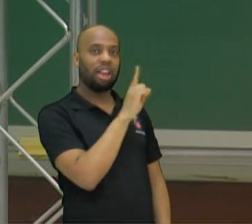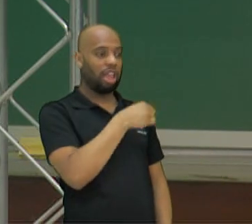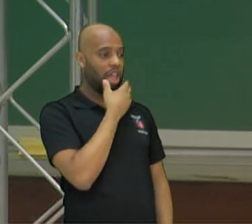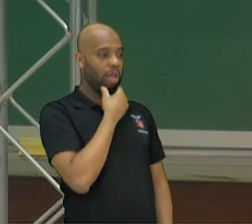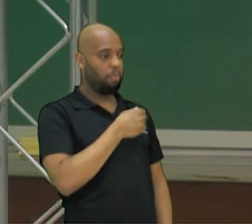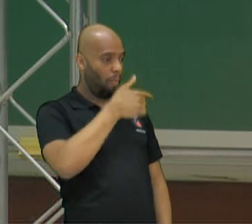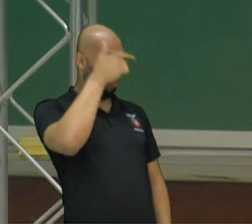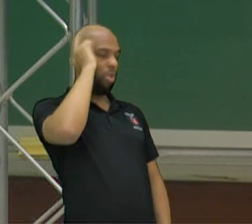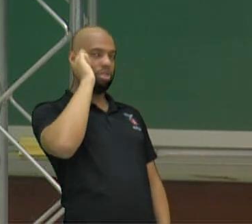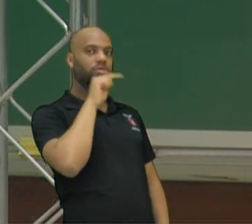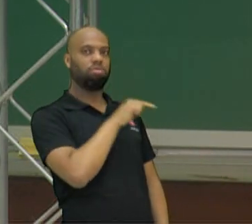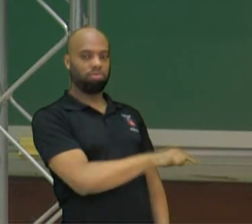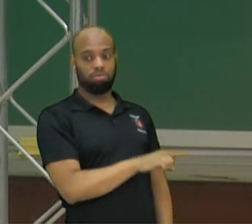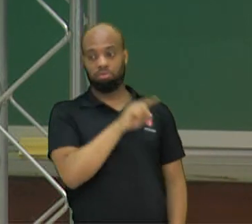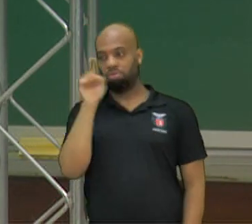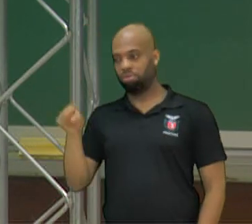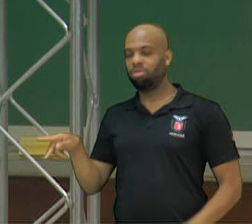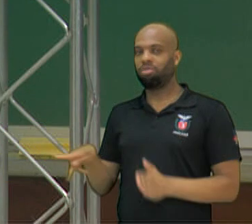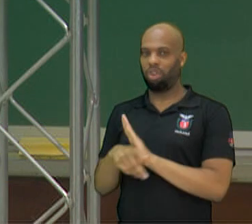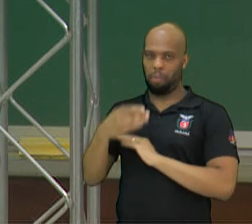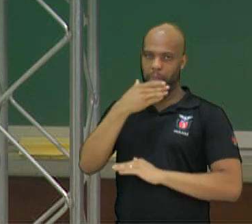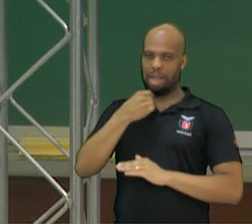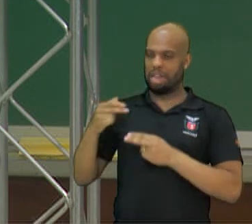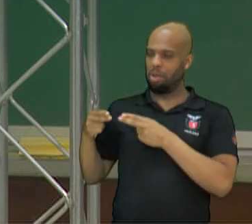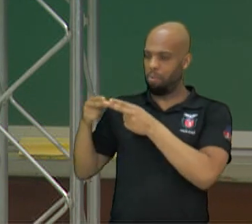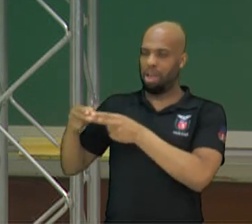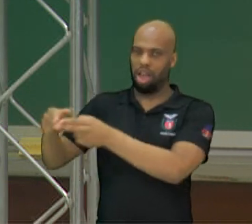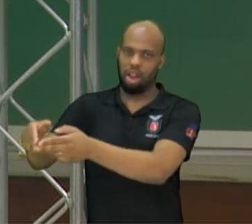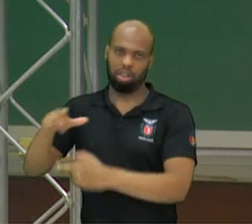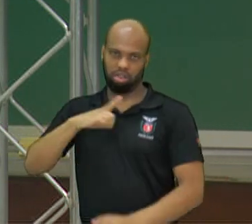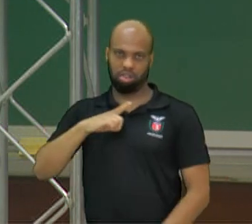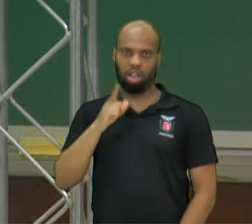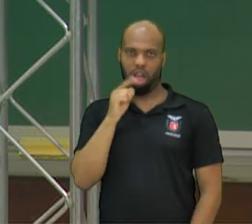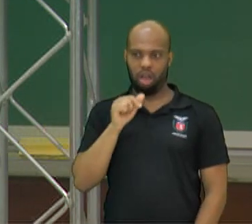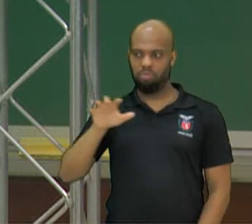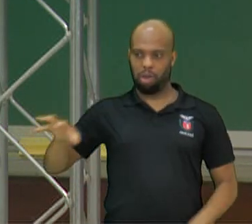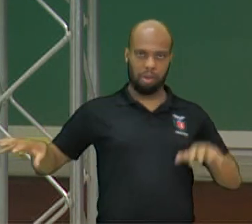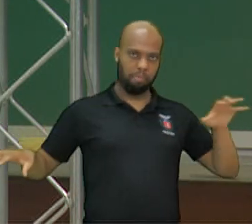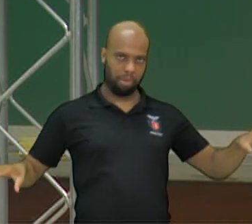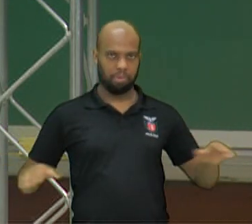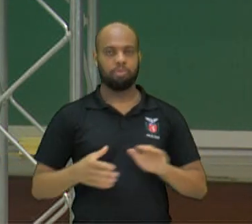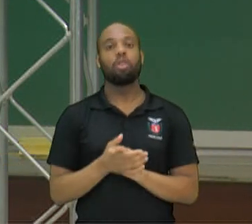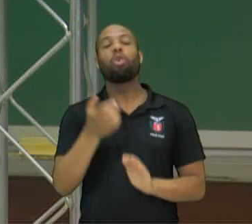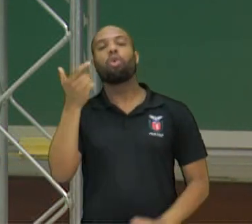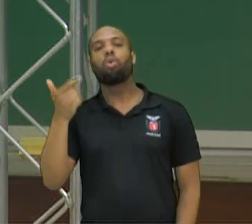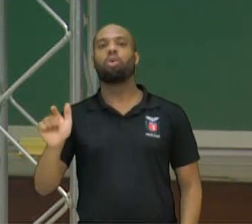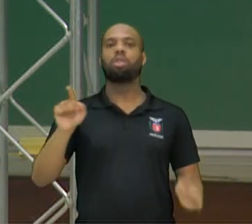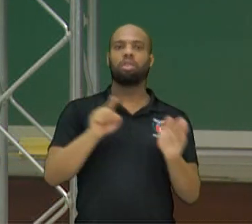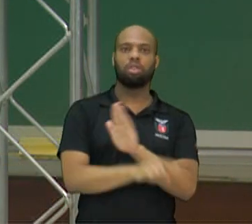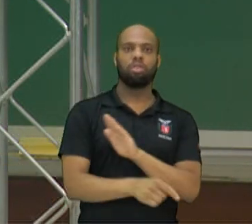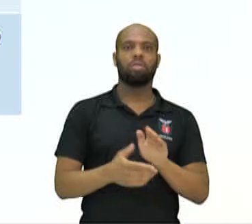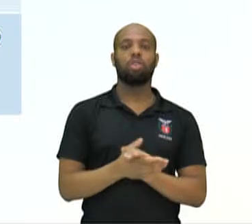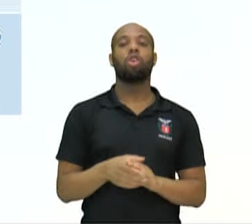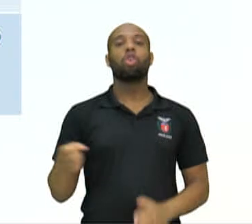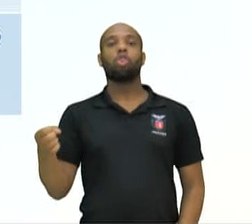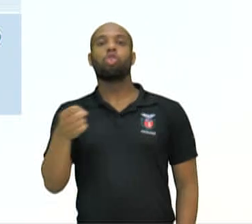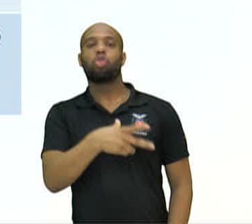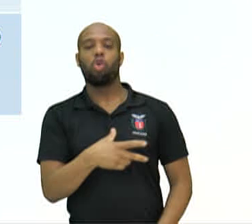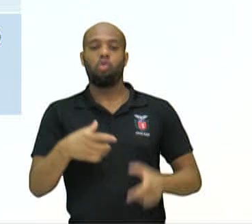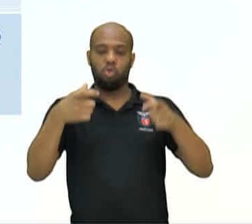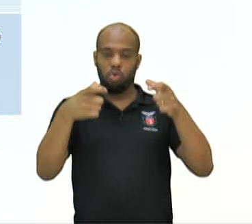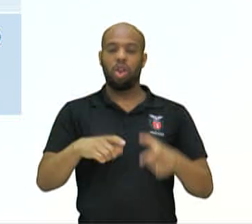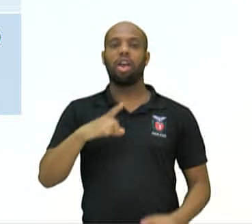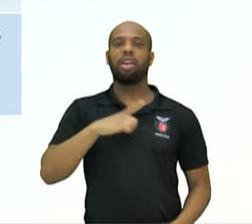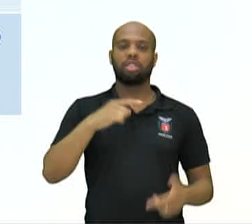fora da casa, era com os amiguinhos que ele tinha um conflito. Próxima questão. O novo lugar